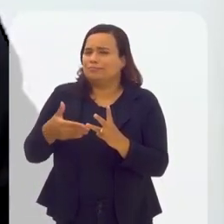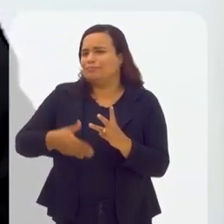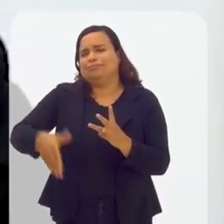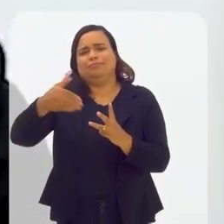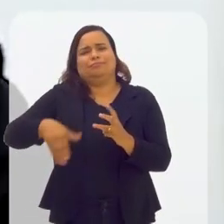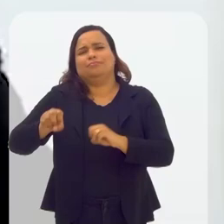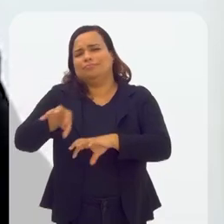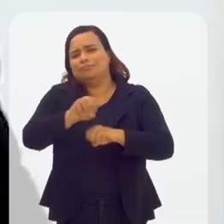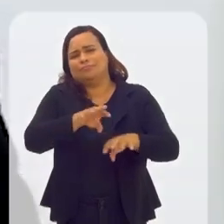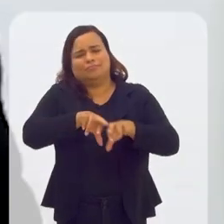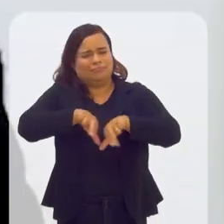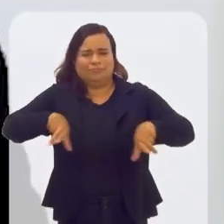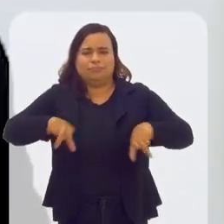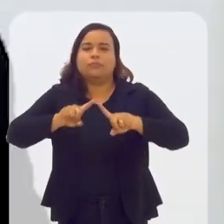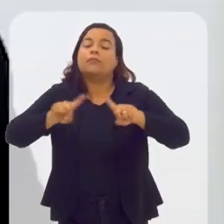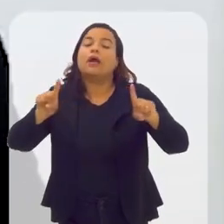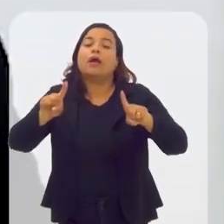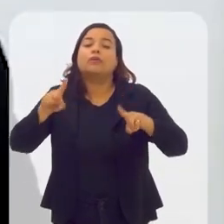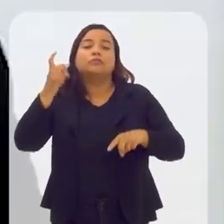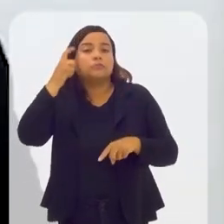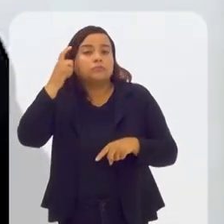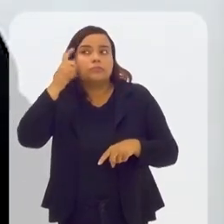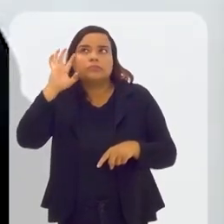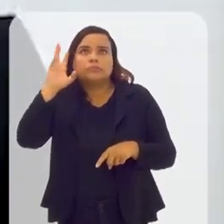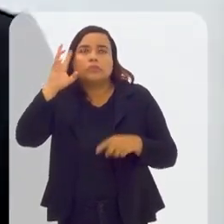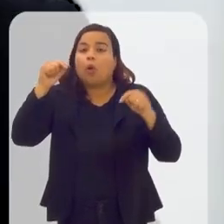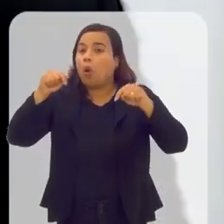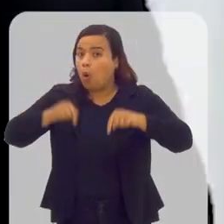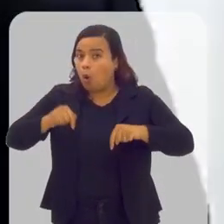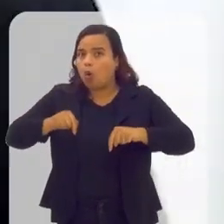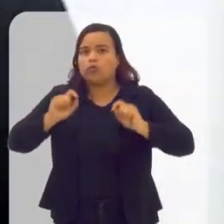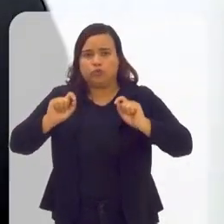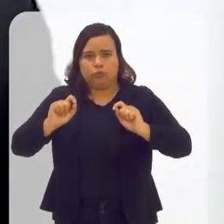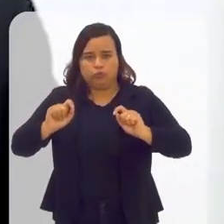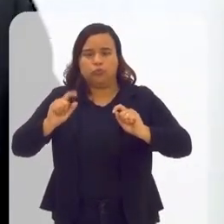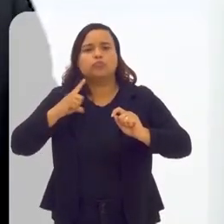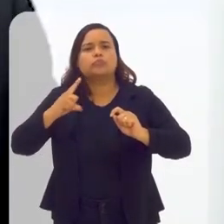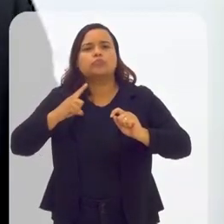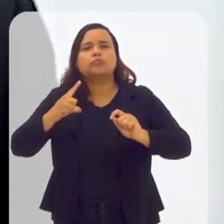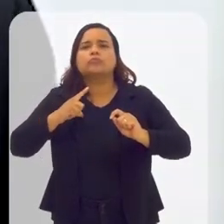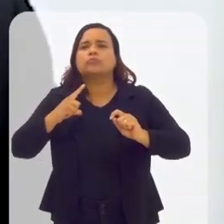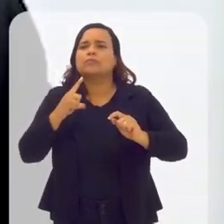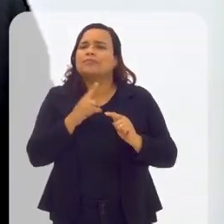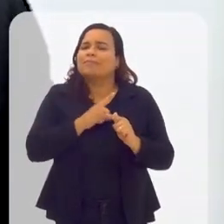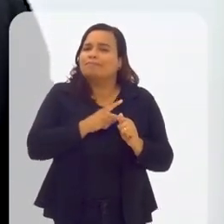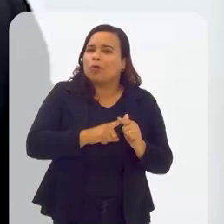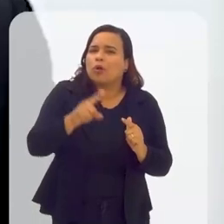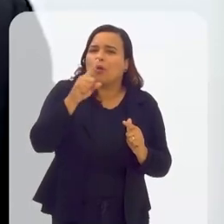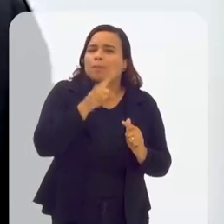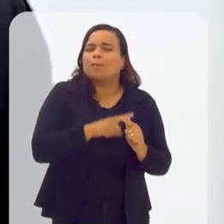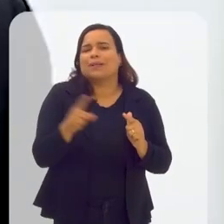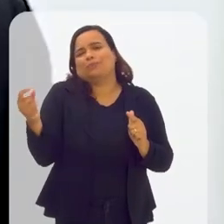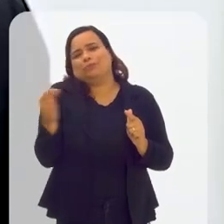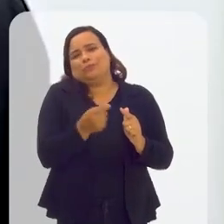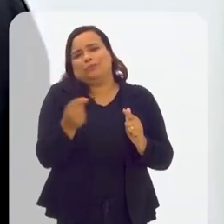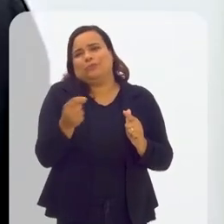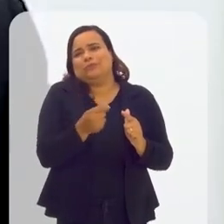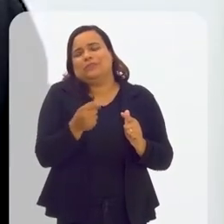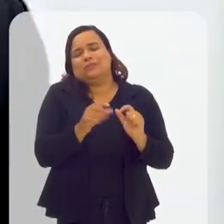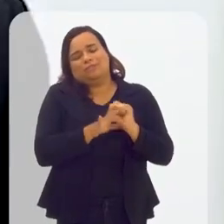por aí vai, educação, mas na nossa cabeça hoje, além do problema